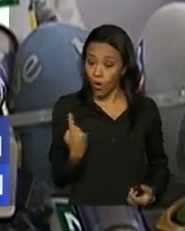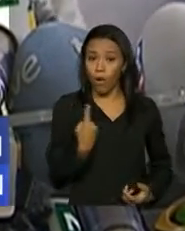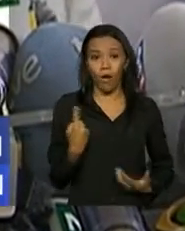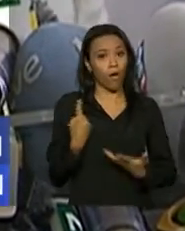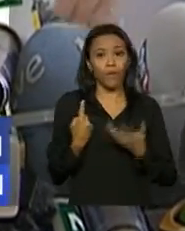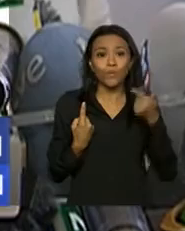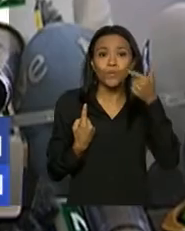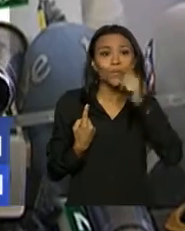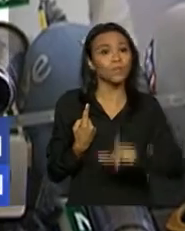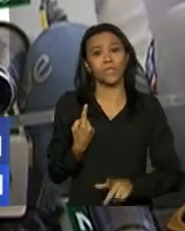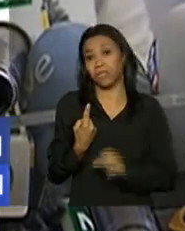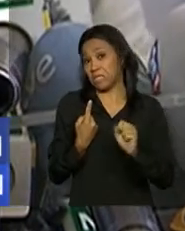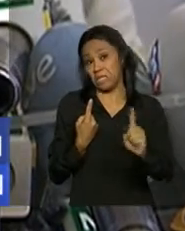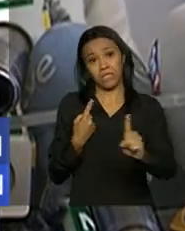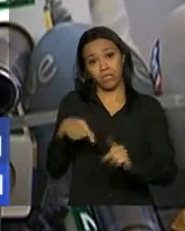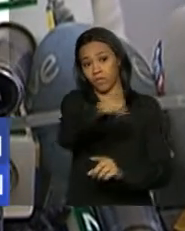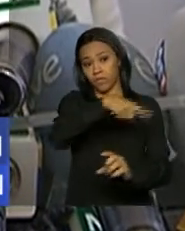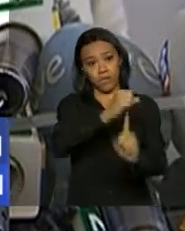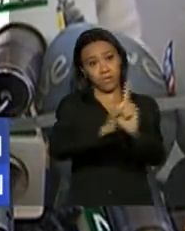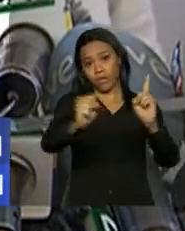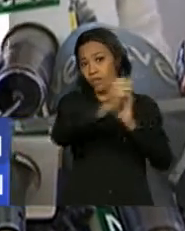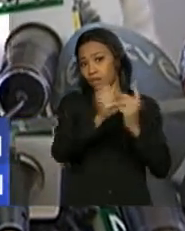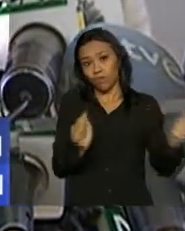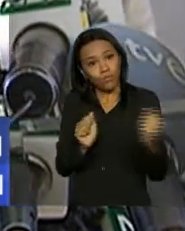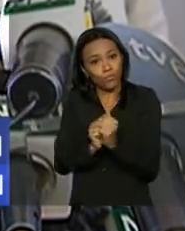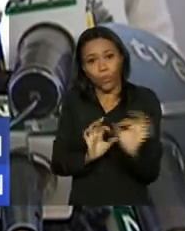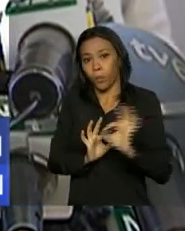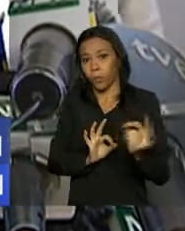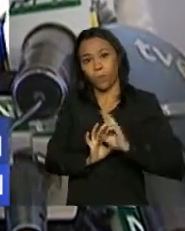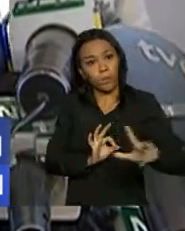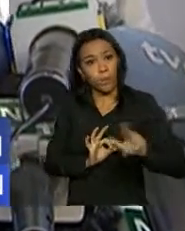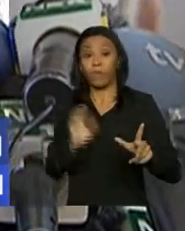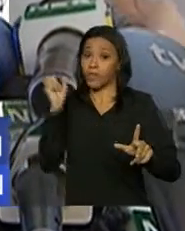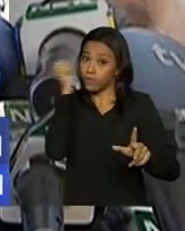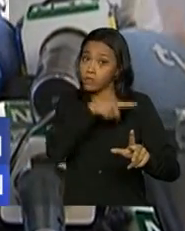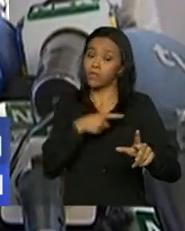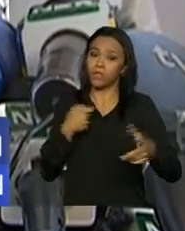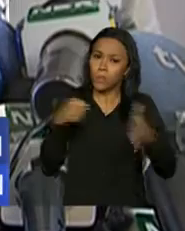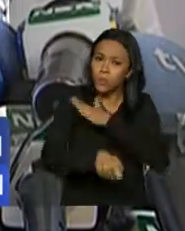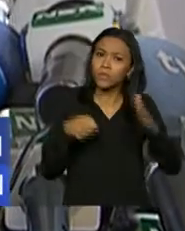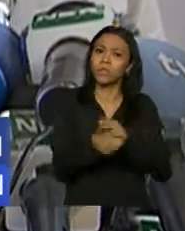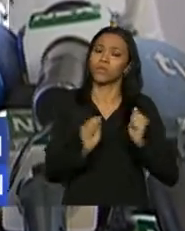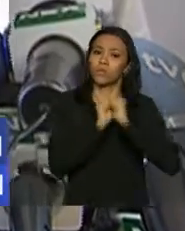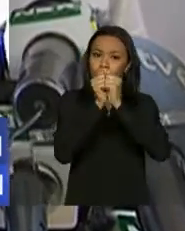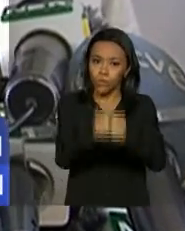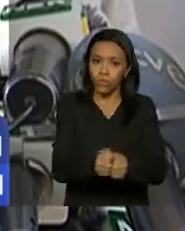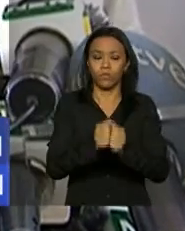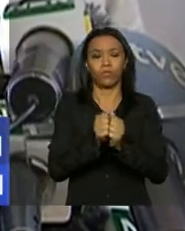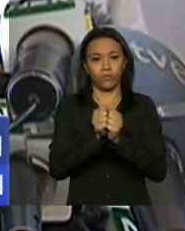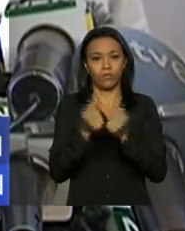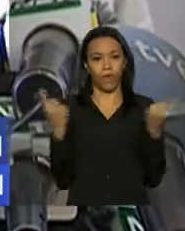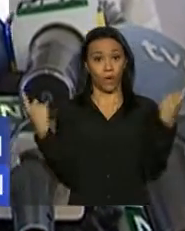damos conta se a população não tiver também junto, engajada, lutando, dentro desse espírito do